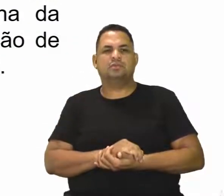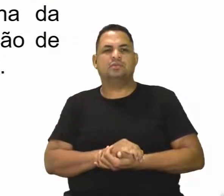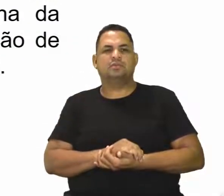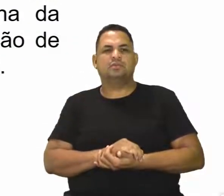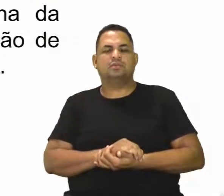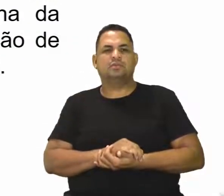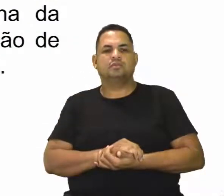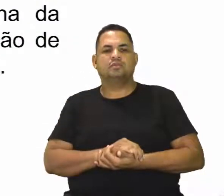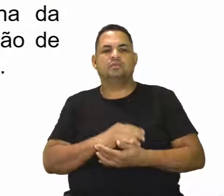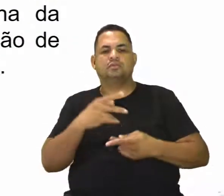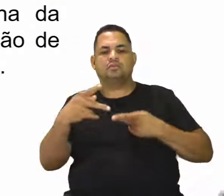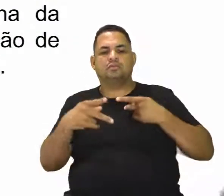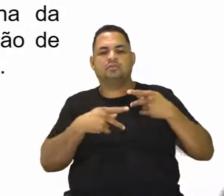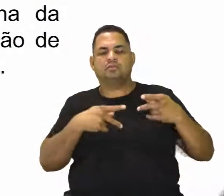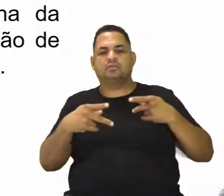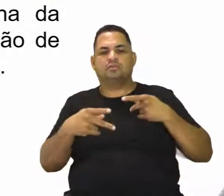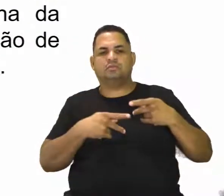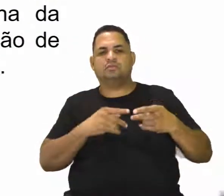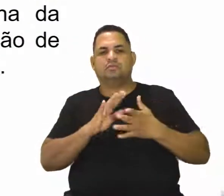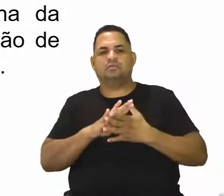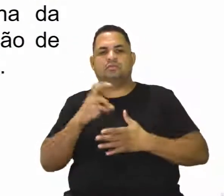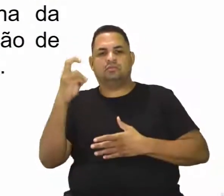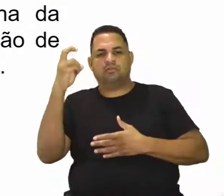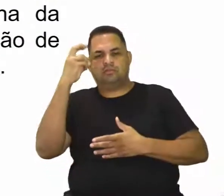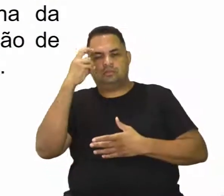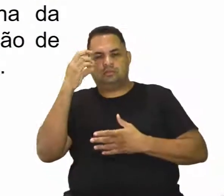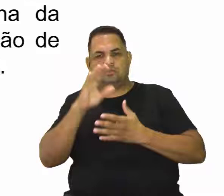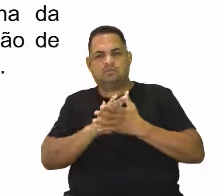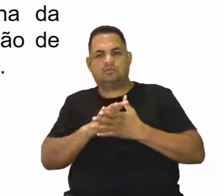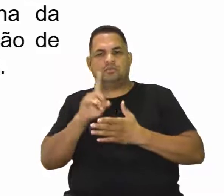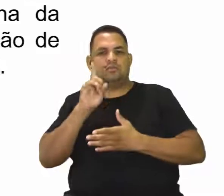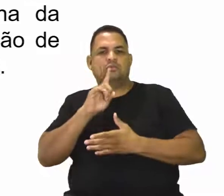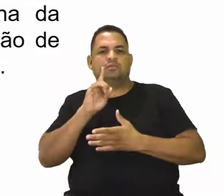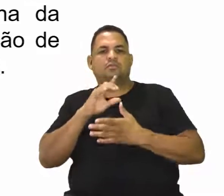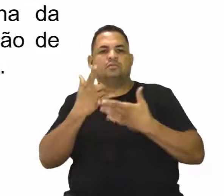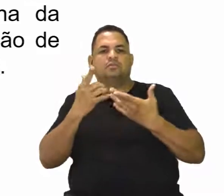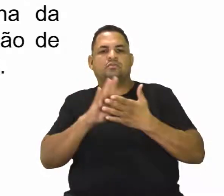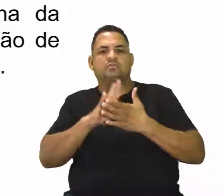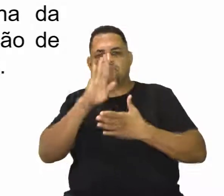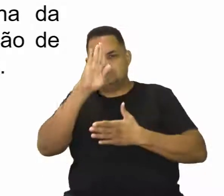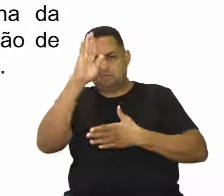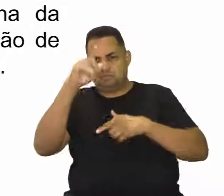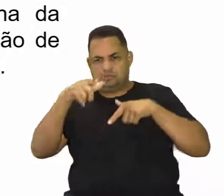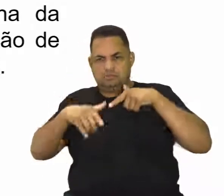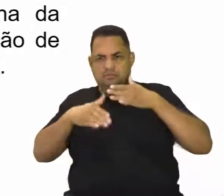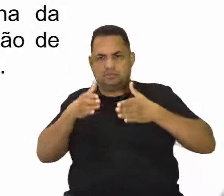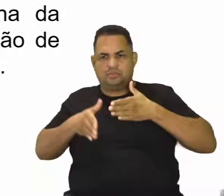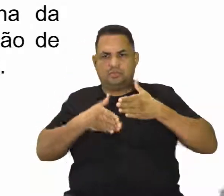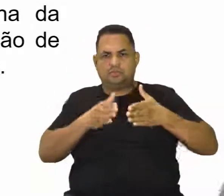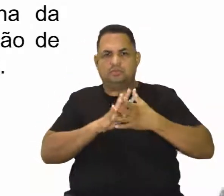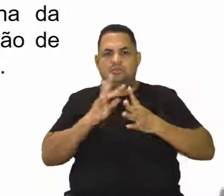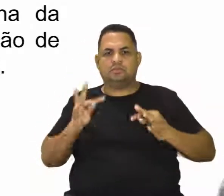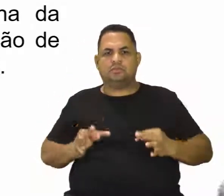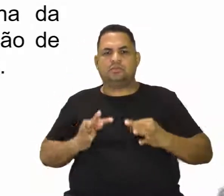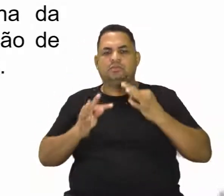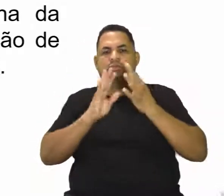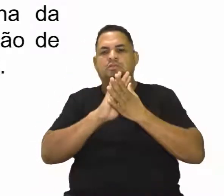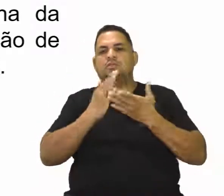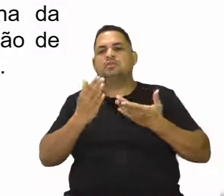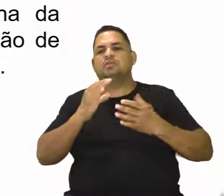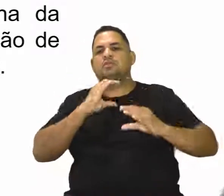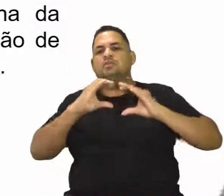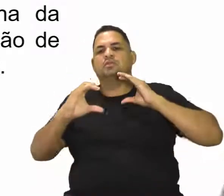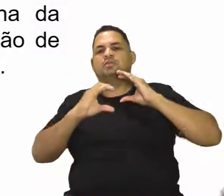1995. No plano cultural, os Estados Unidos são um dos principais produtores de uma